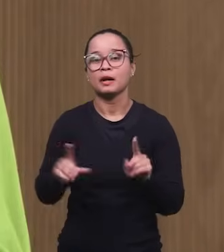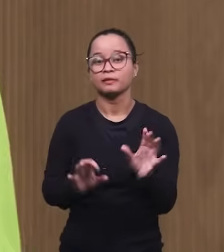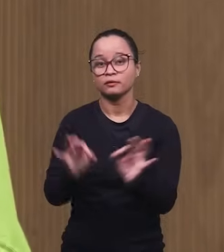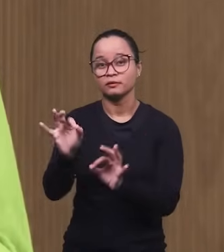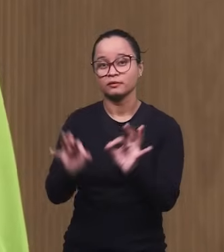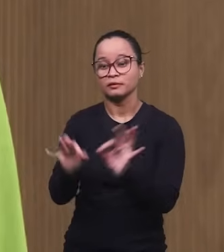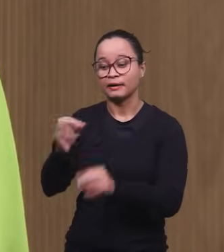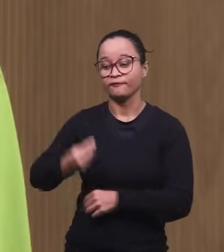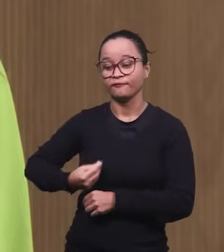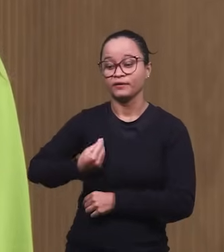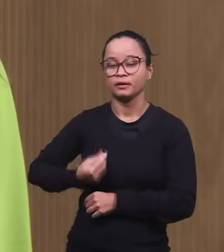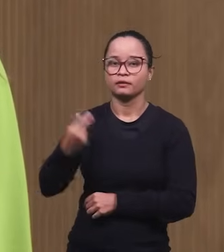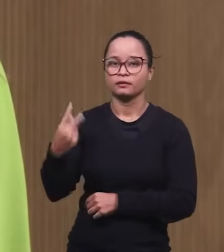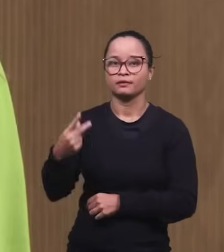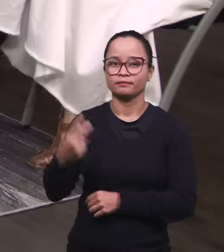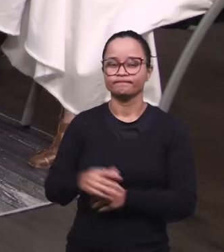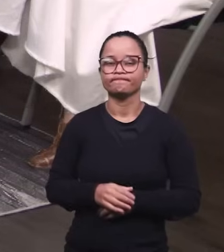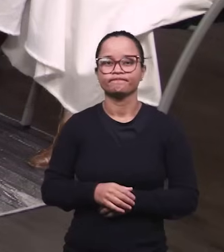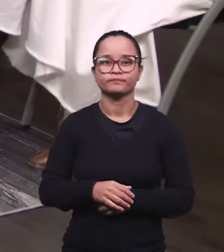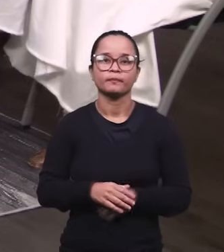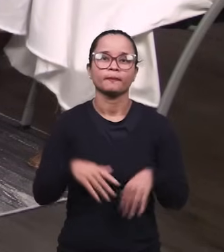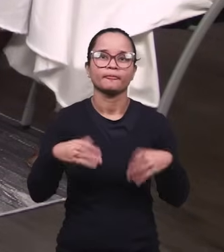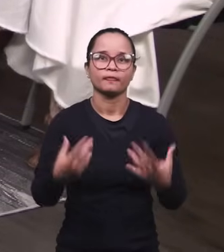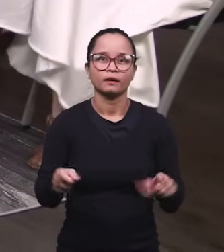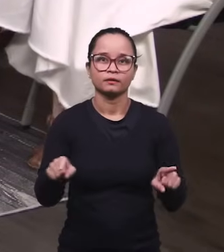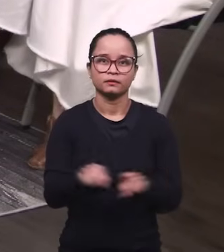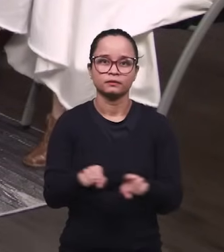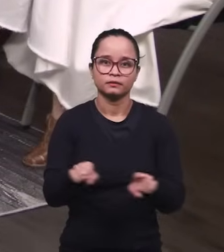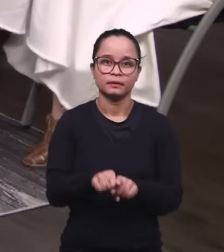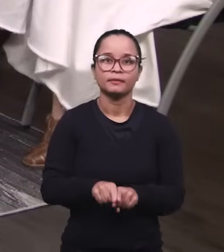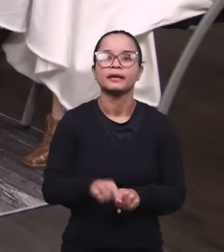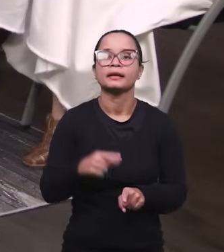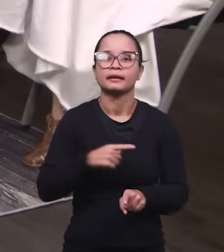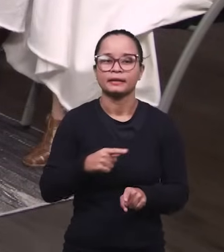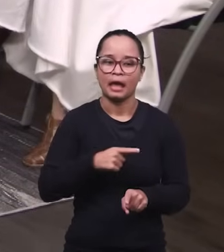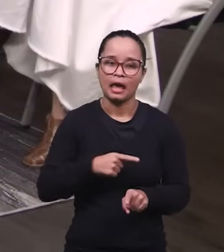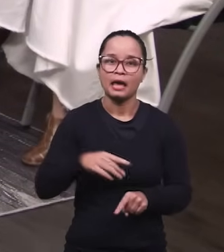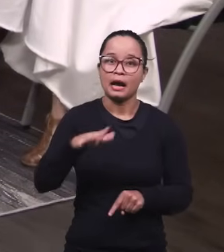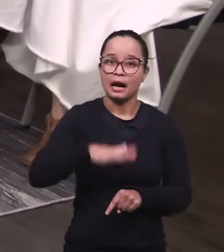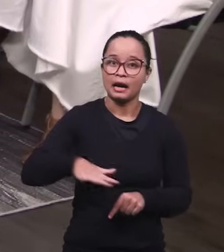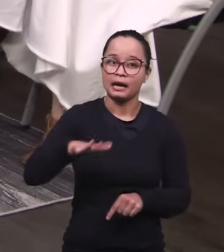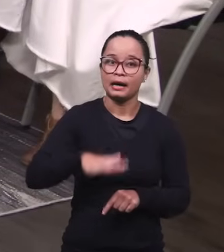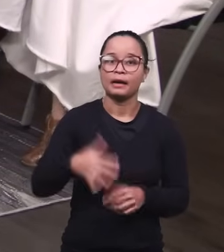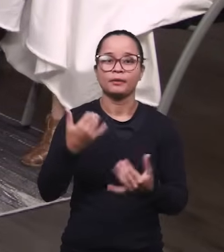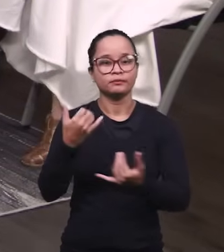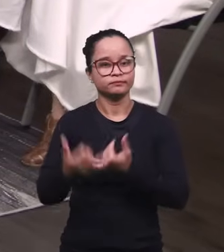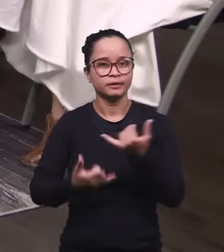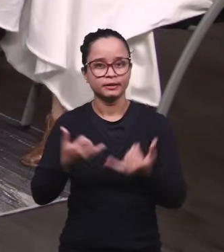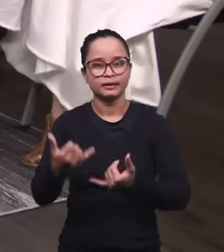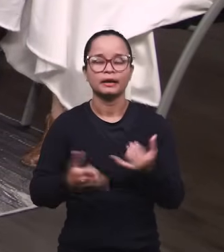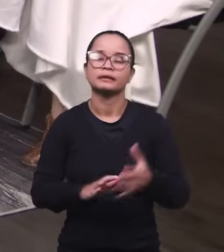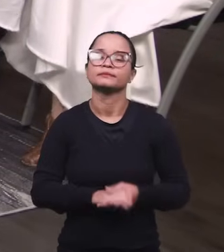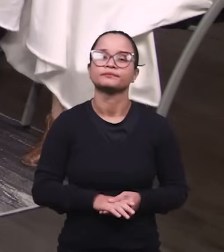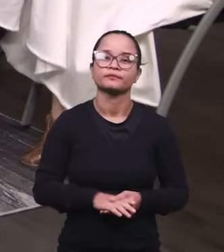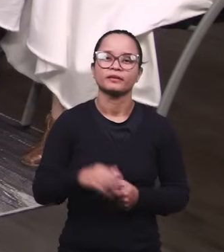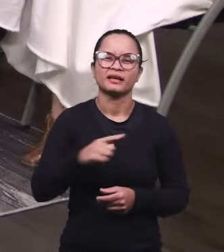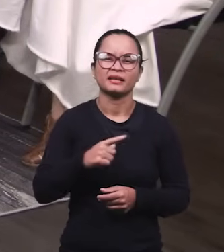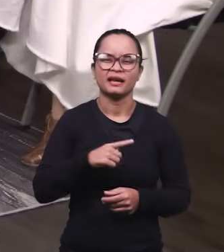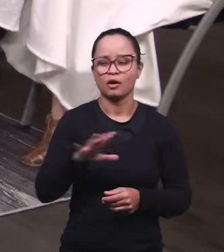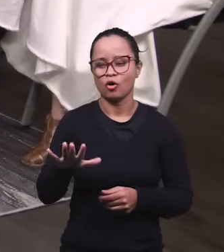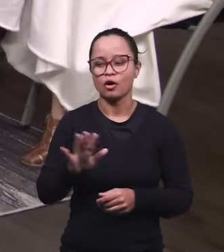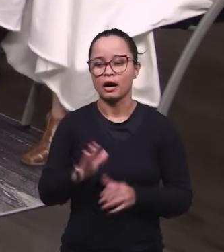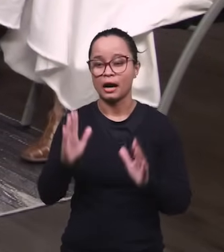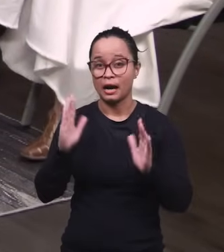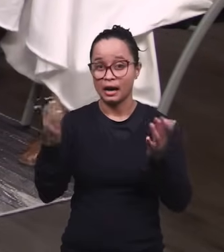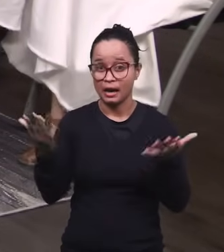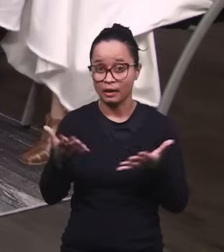a organizá-los a vida deles. É verdade. Tem que deixar também espaço para o lazer. Sim, sim. Já coloca ali com ele aquele momentozinho, meu